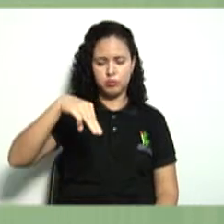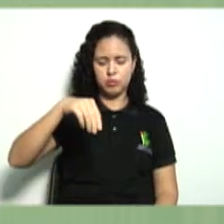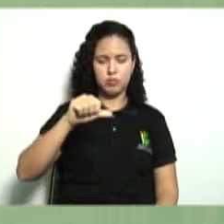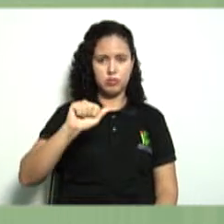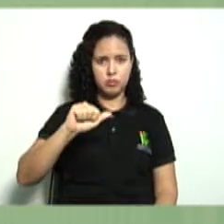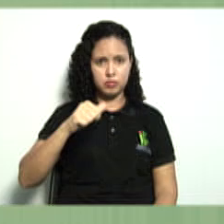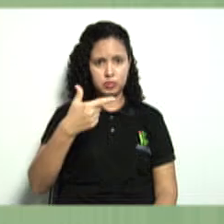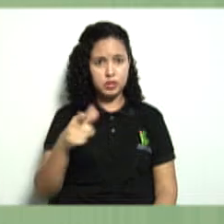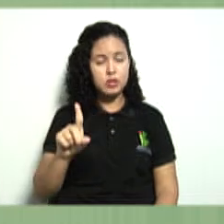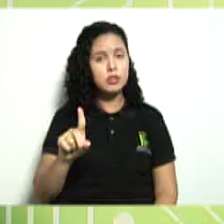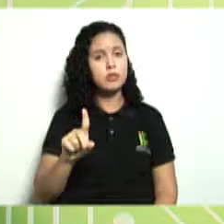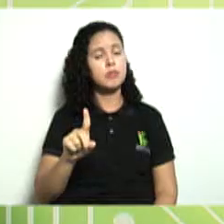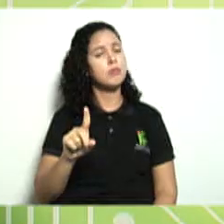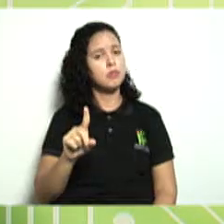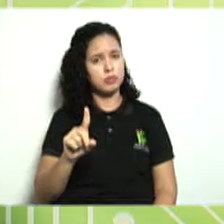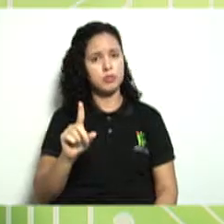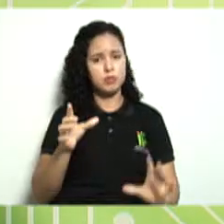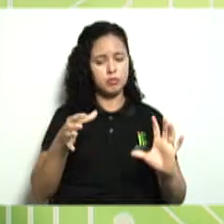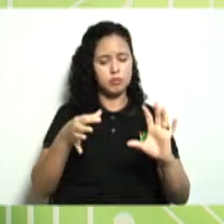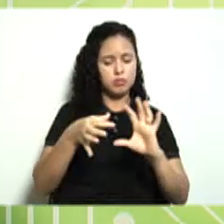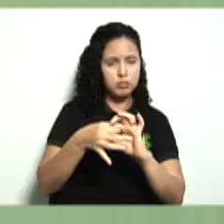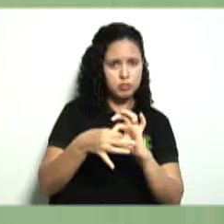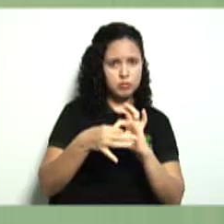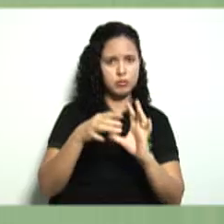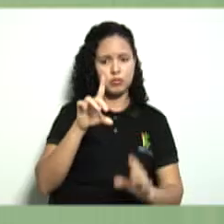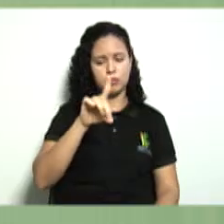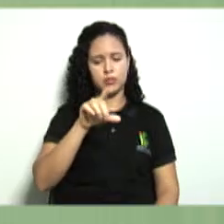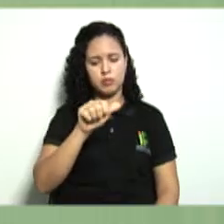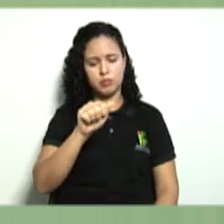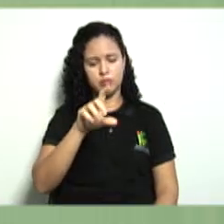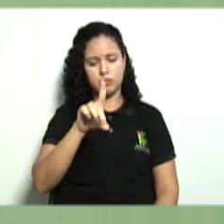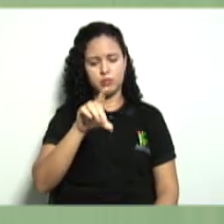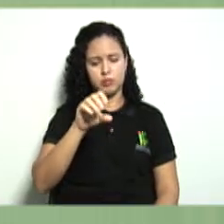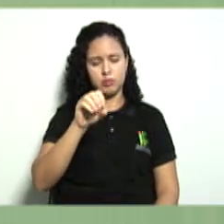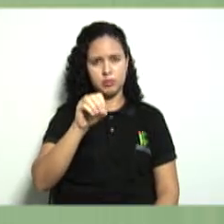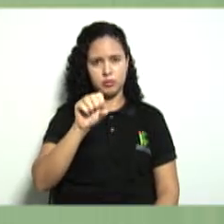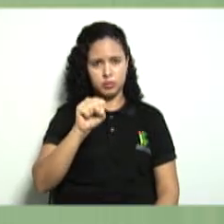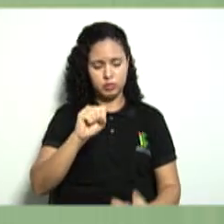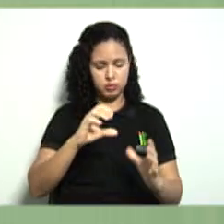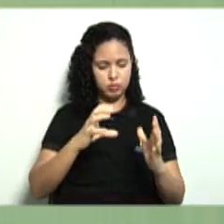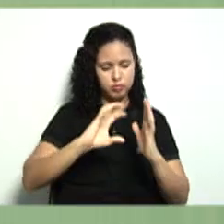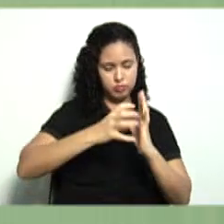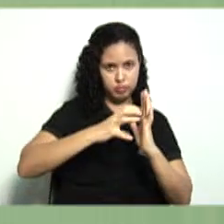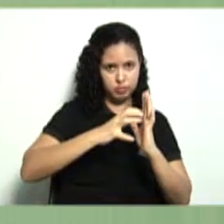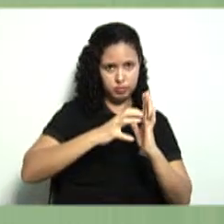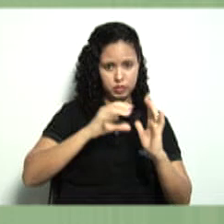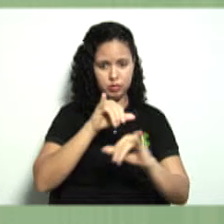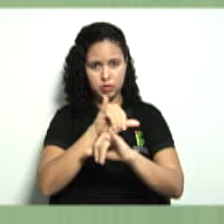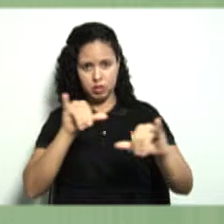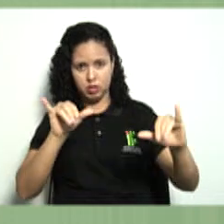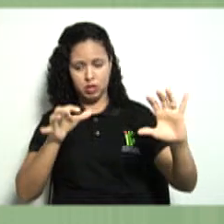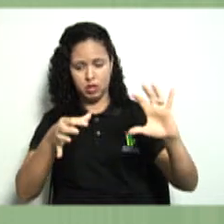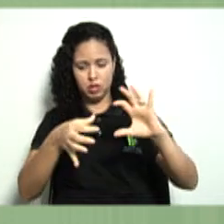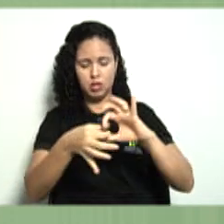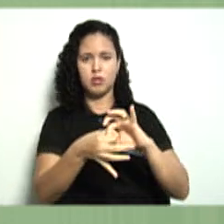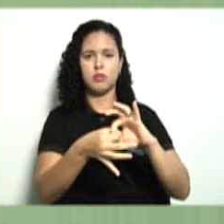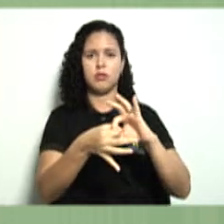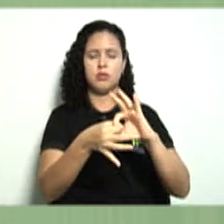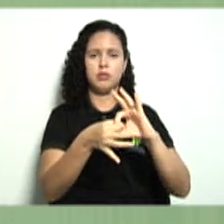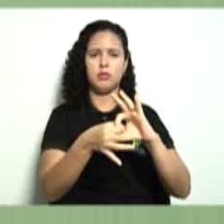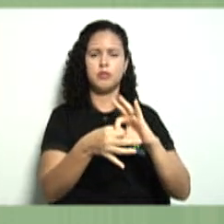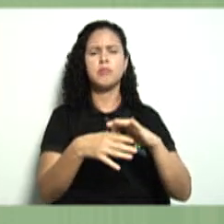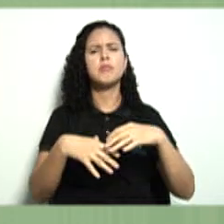falei de informação ao mesmo tempo. Então, essa informação aqui, ó, ela precisa ser o quê? Processada. Mas primeiro, o que